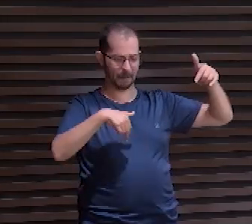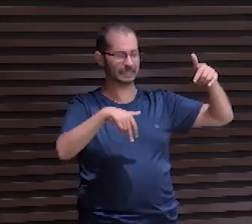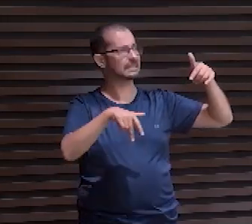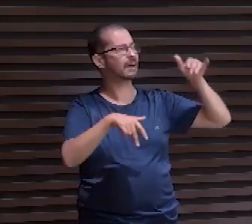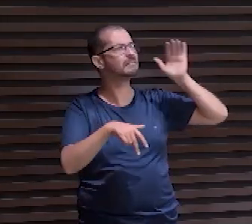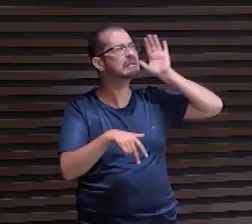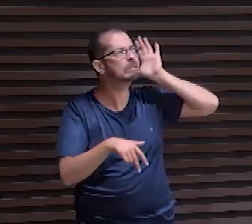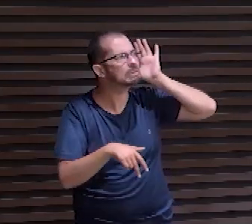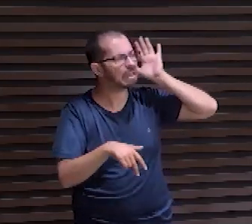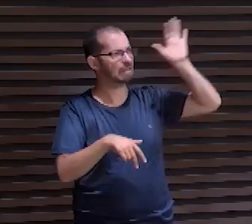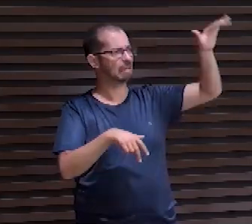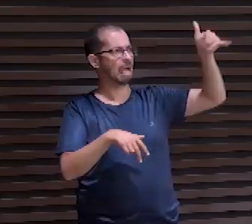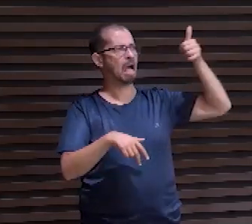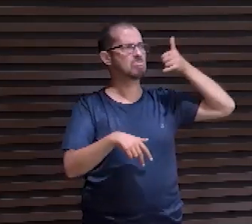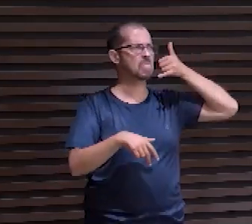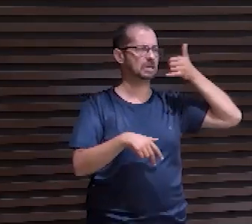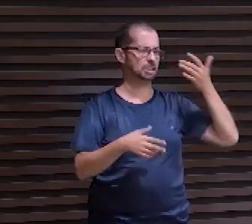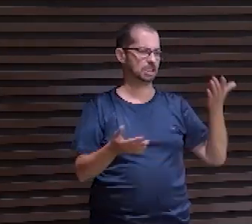eu atendi.